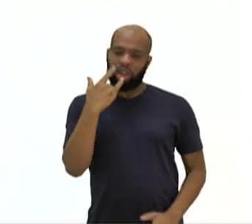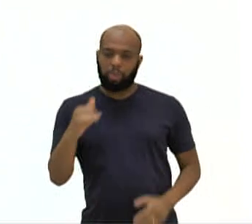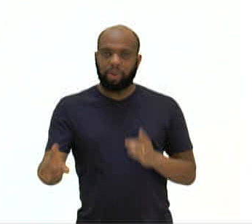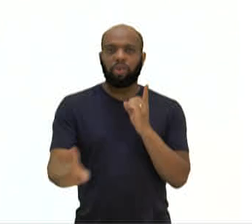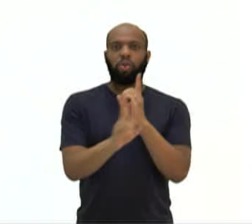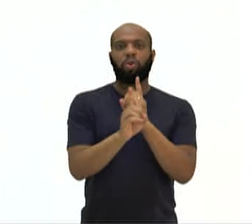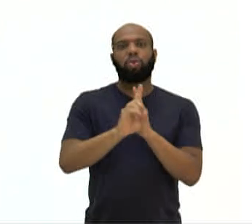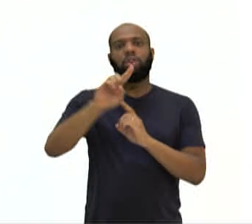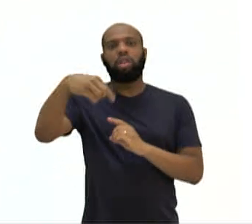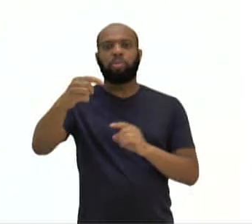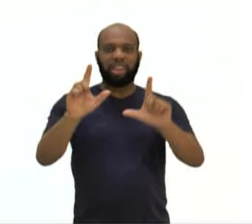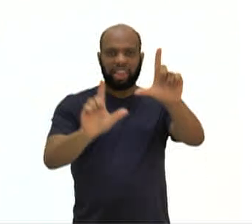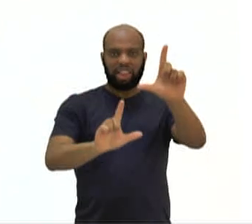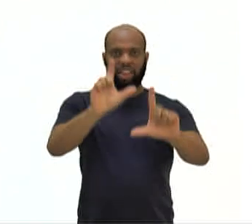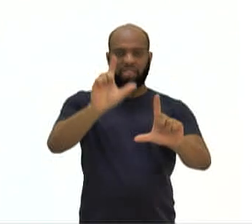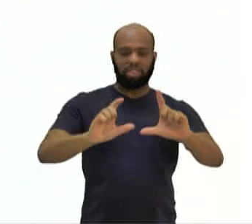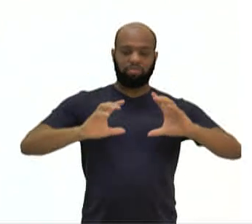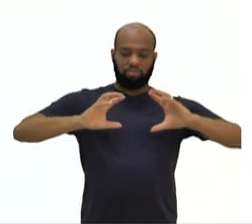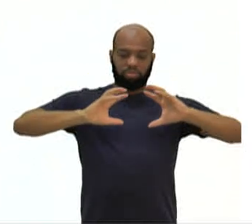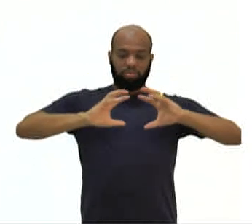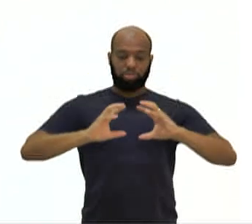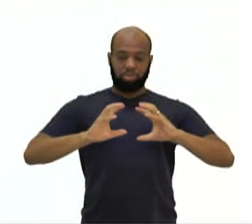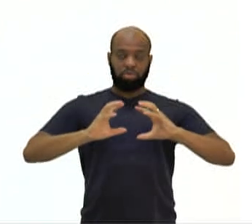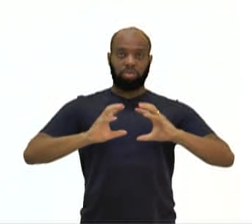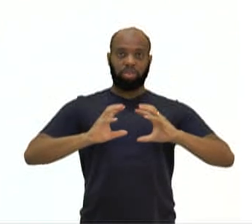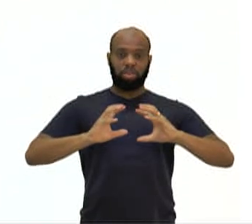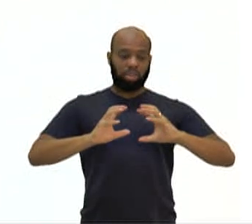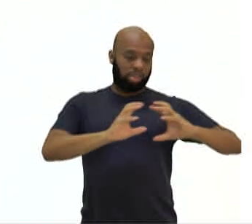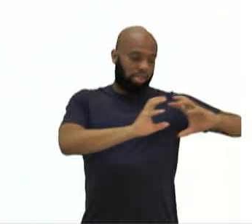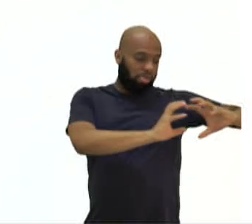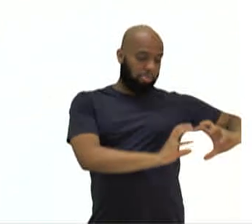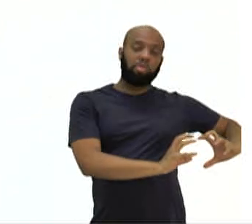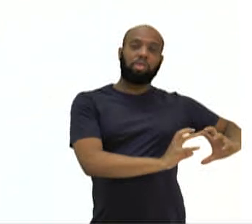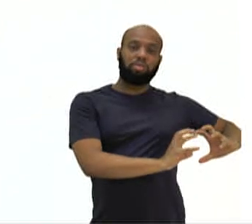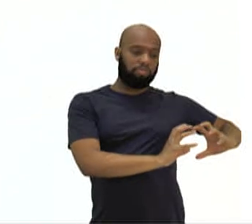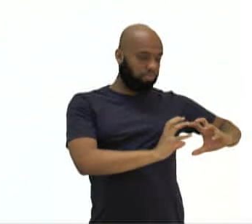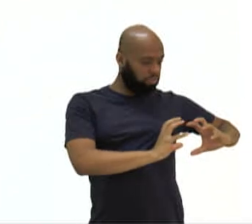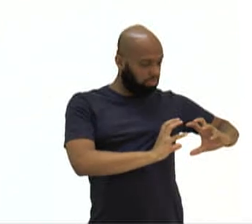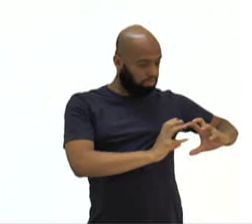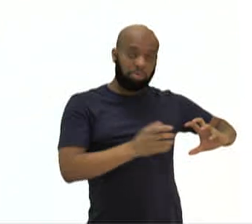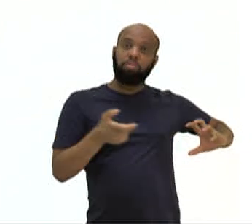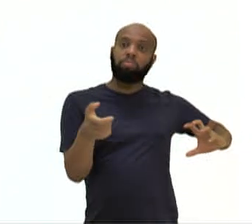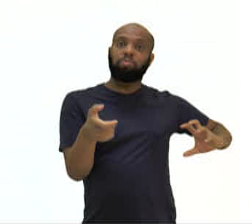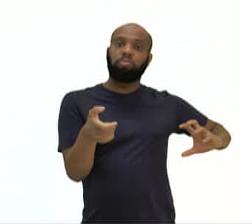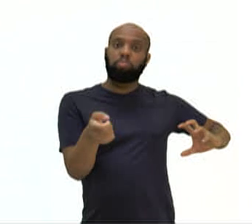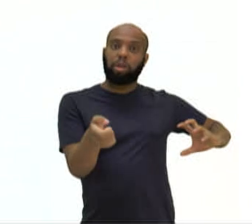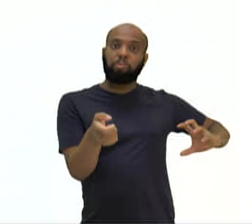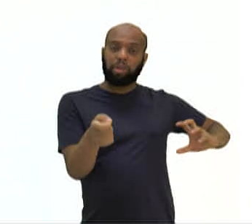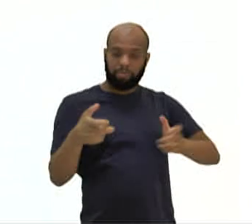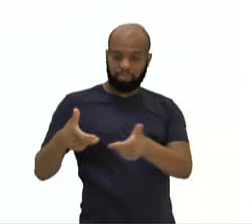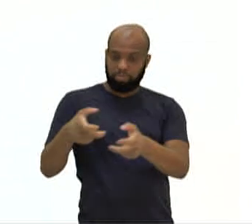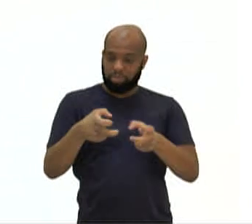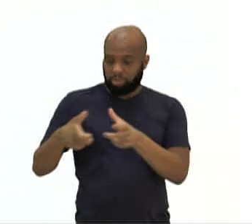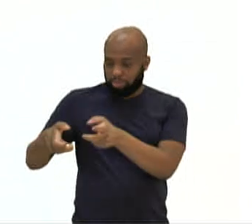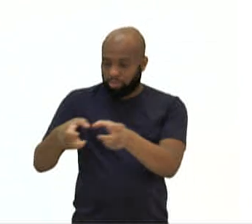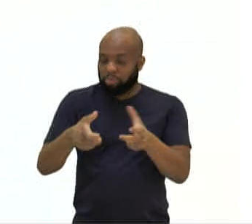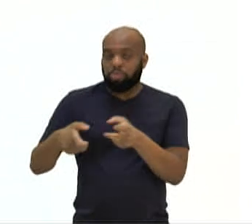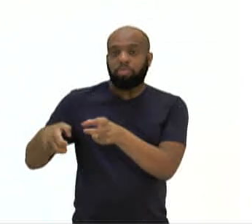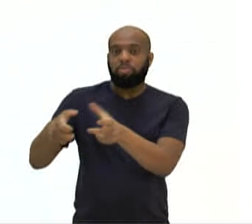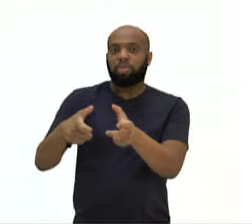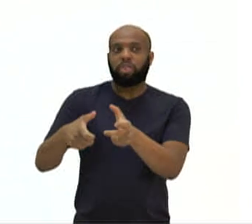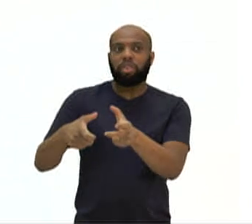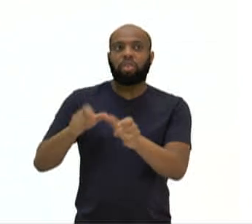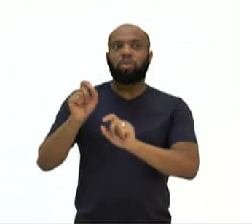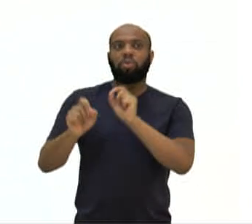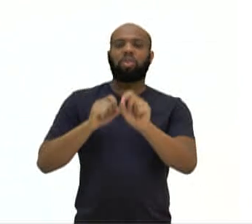na frente da TV com a bola nova do lado, manejando os controles de um videogame, algo